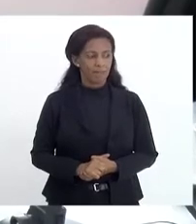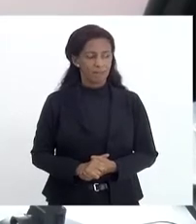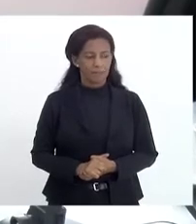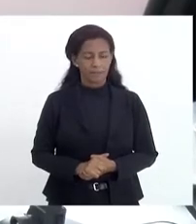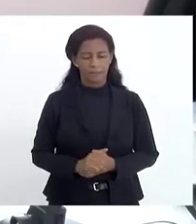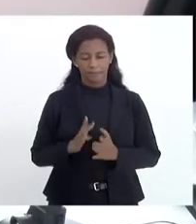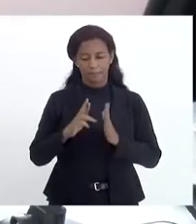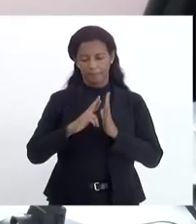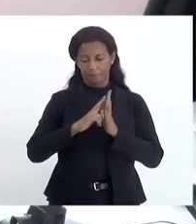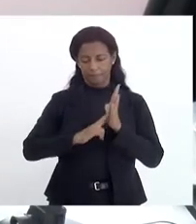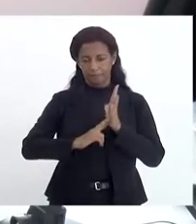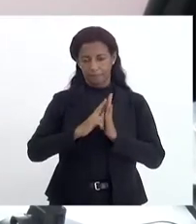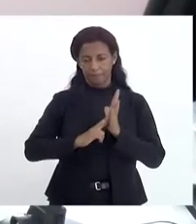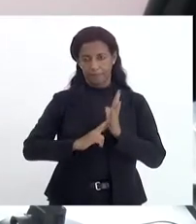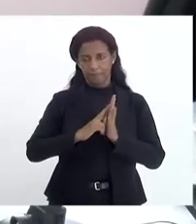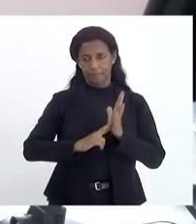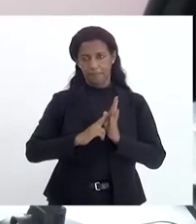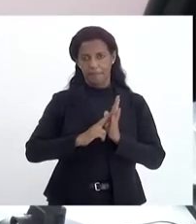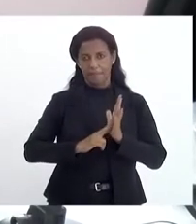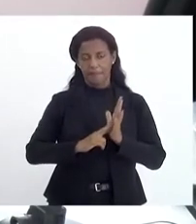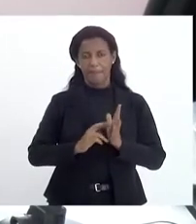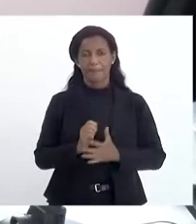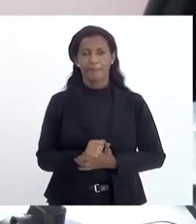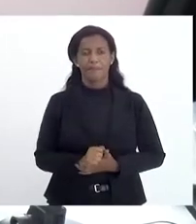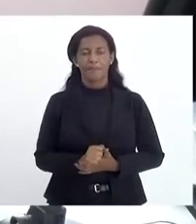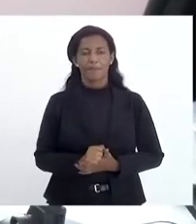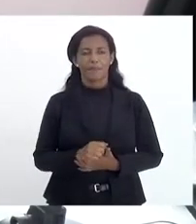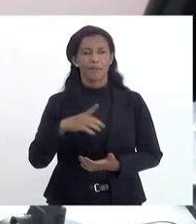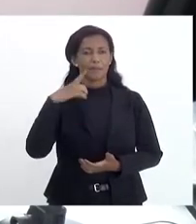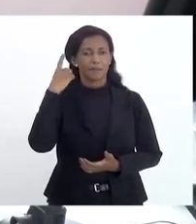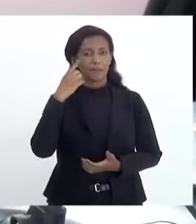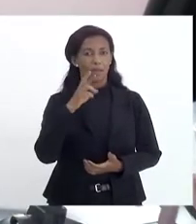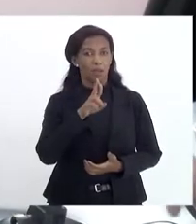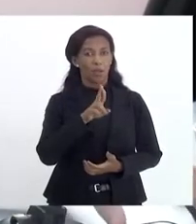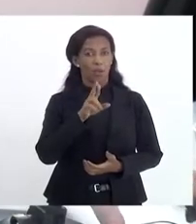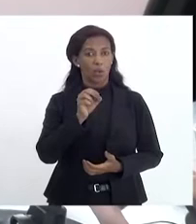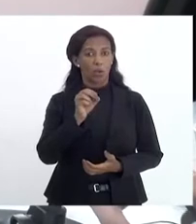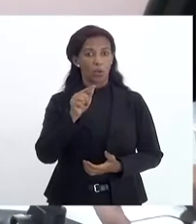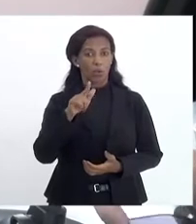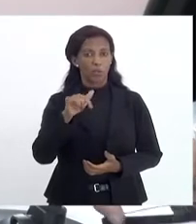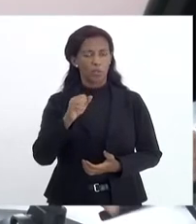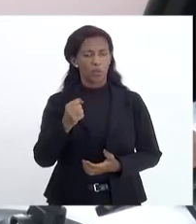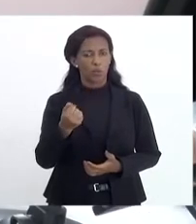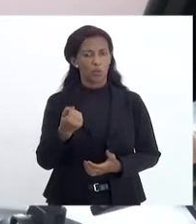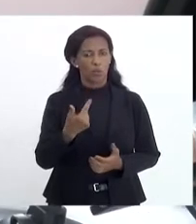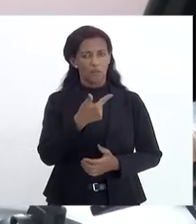O relatoria ainda do deputado Rodrigo Bacelar, o 25 da pauta.